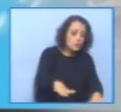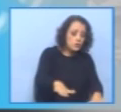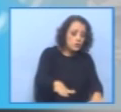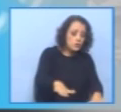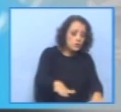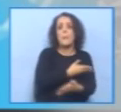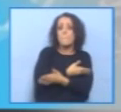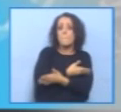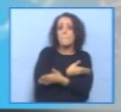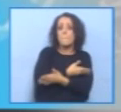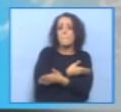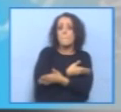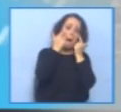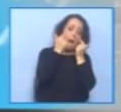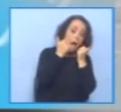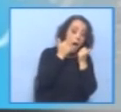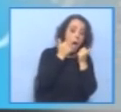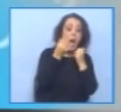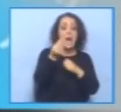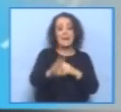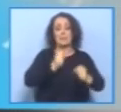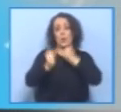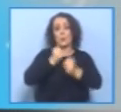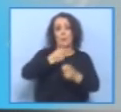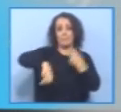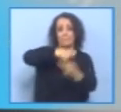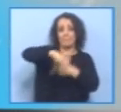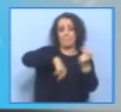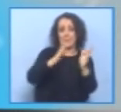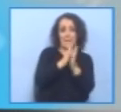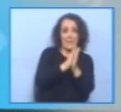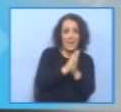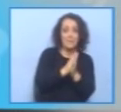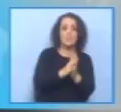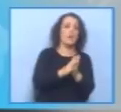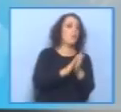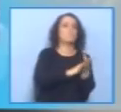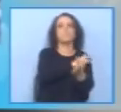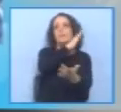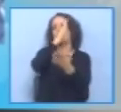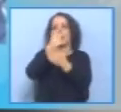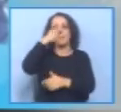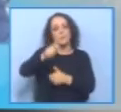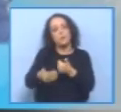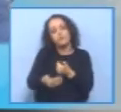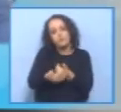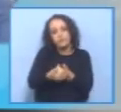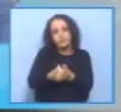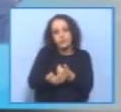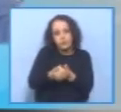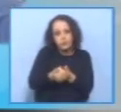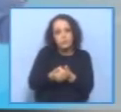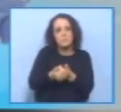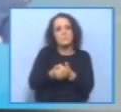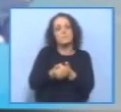à pessoa mais idosa que precisa ser levada à comunhão. E vamos daqui a pouco já ver em